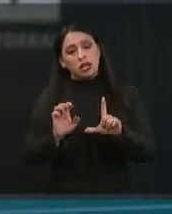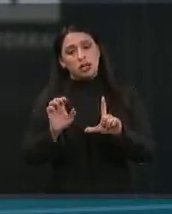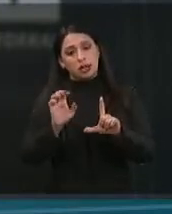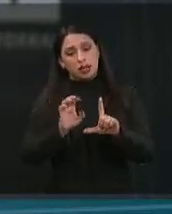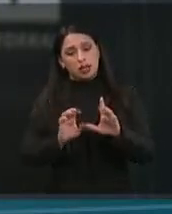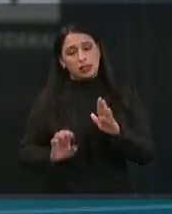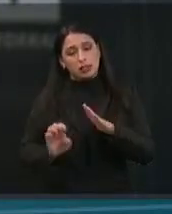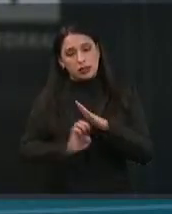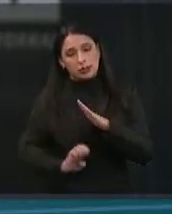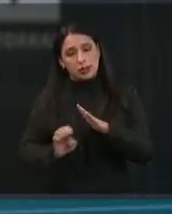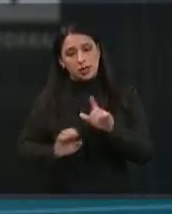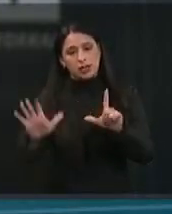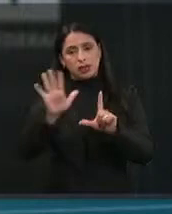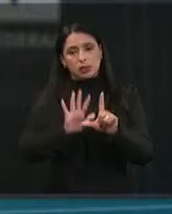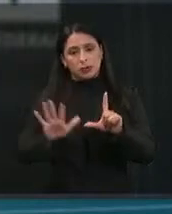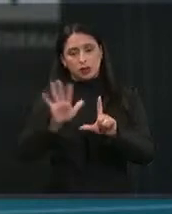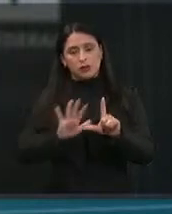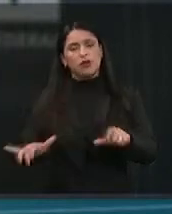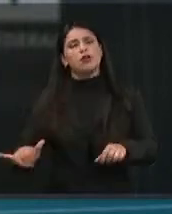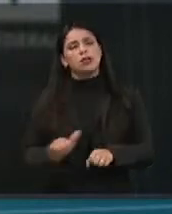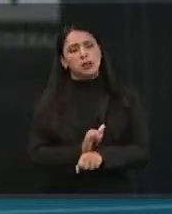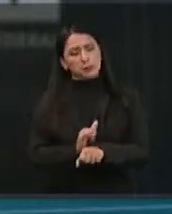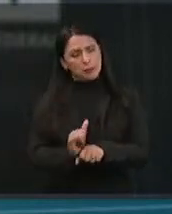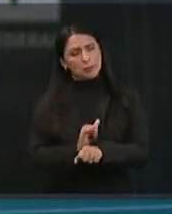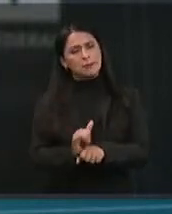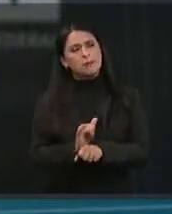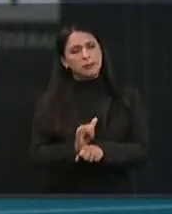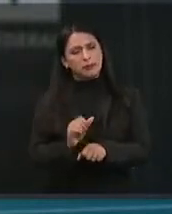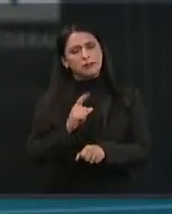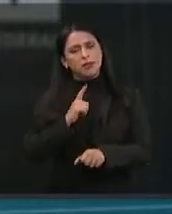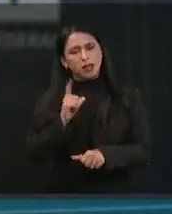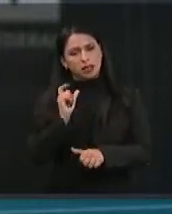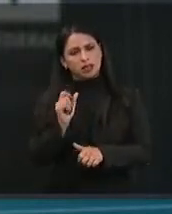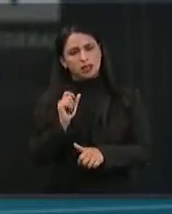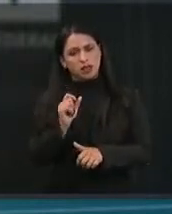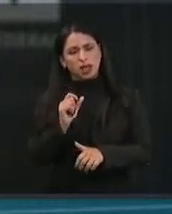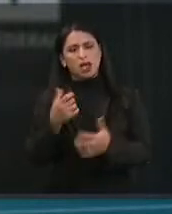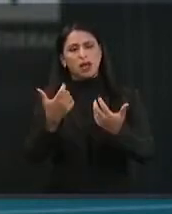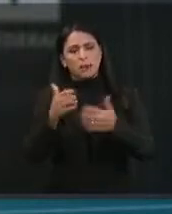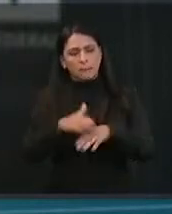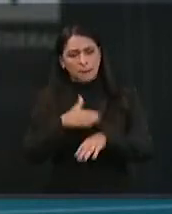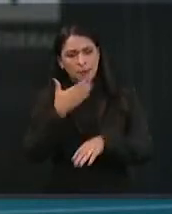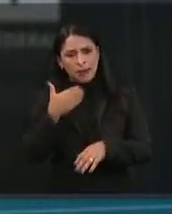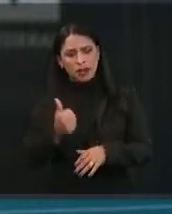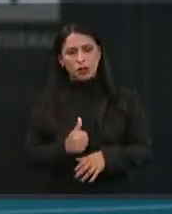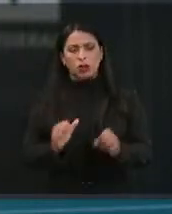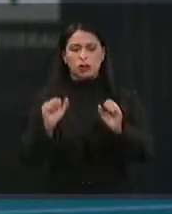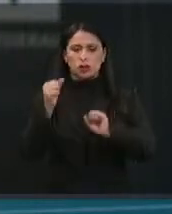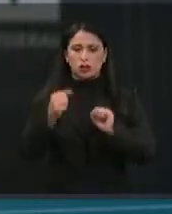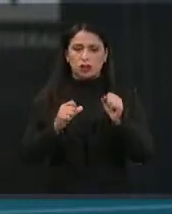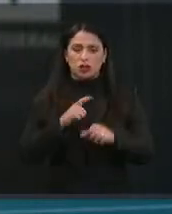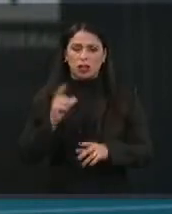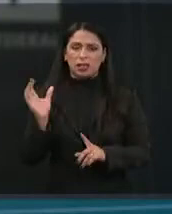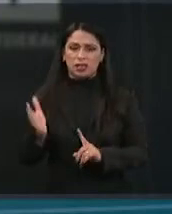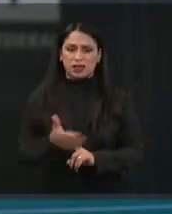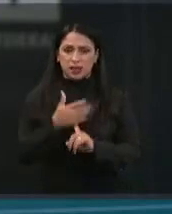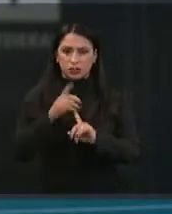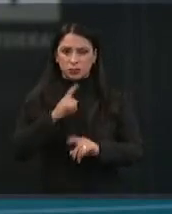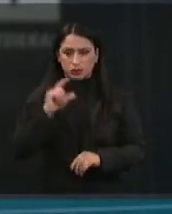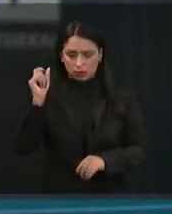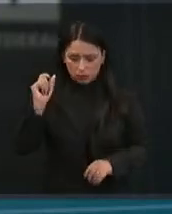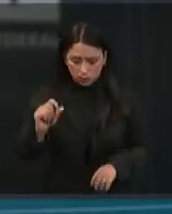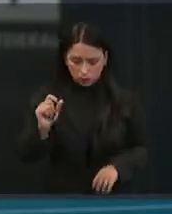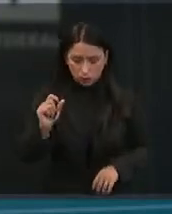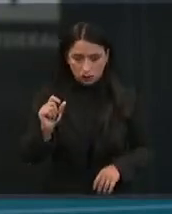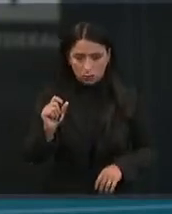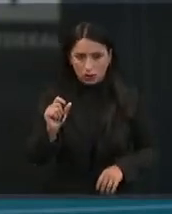pesado, investir em ferramentas e sistemas que permitam a execução plena dessa atividade industrial e de alta complexidade tecnológica, além da